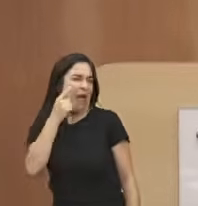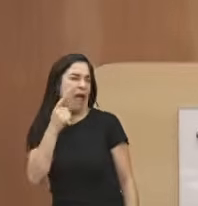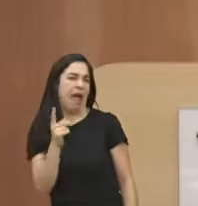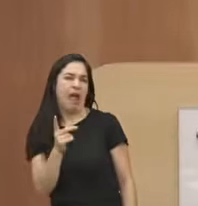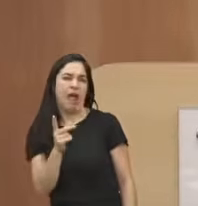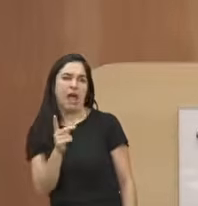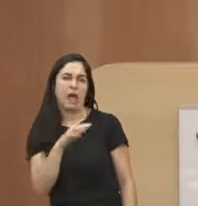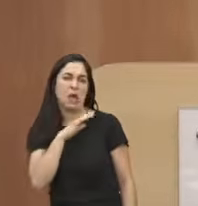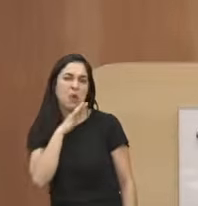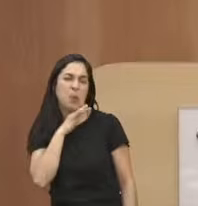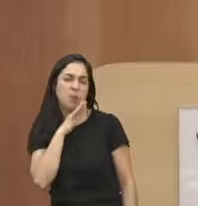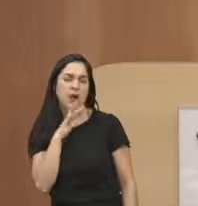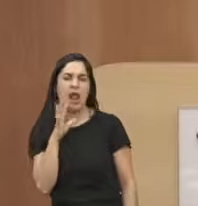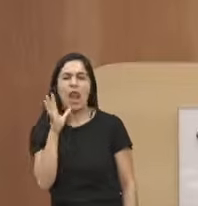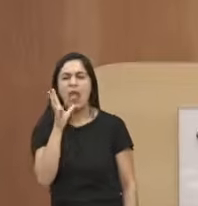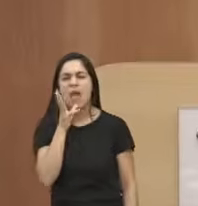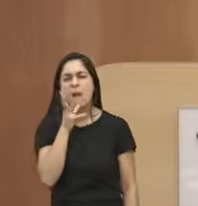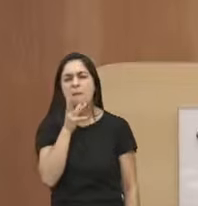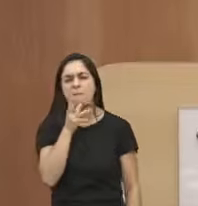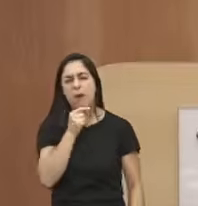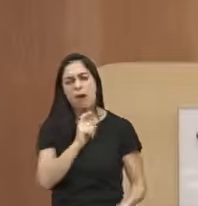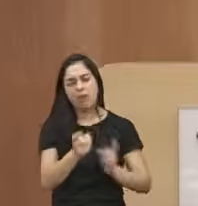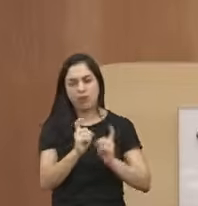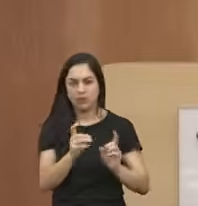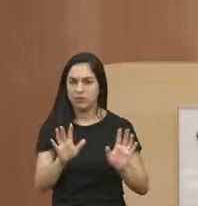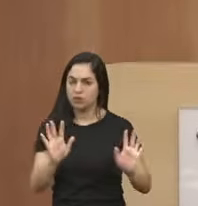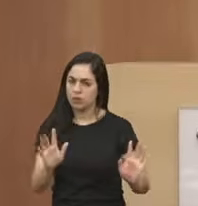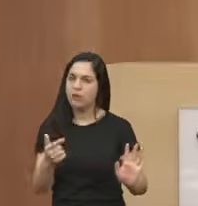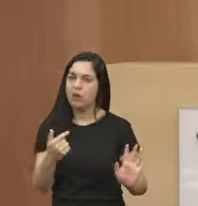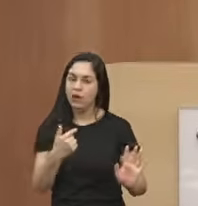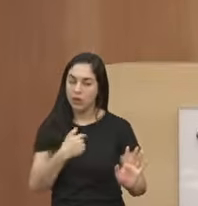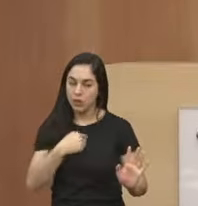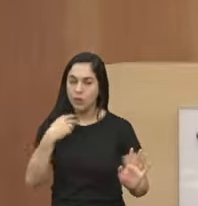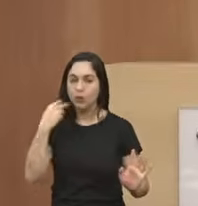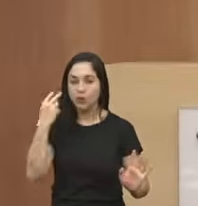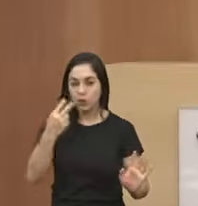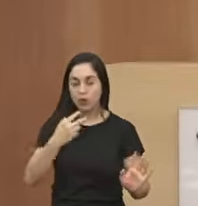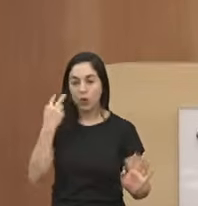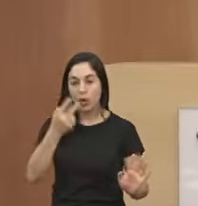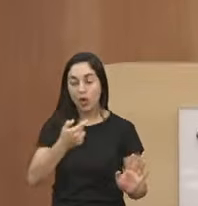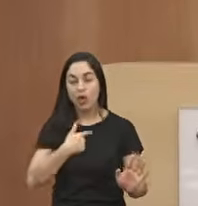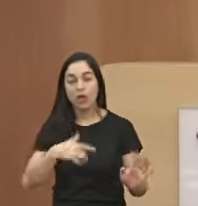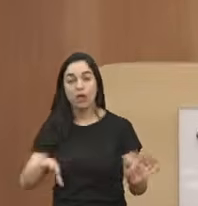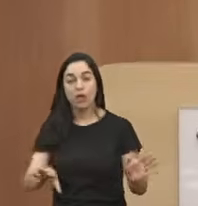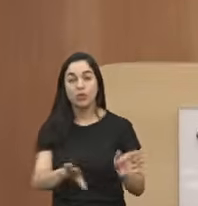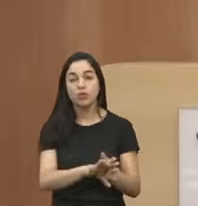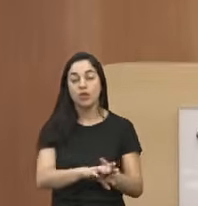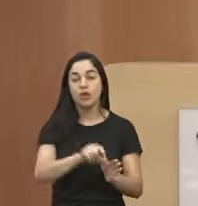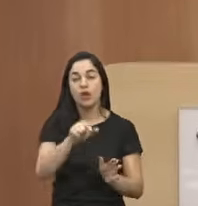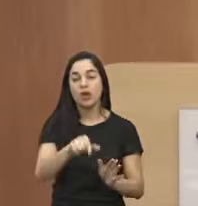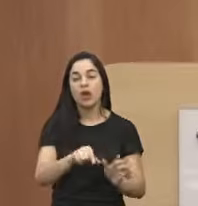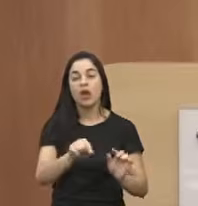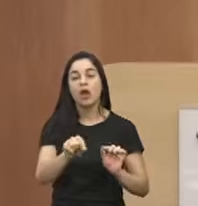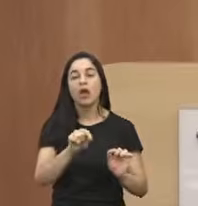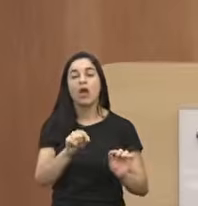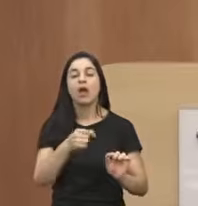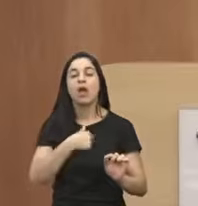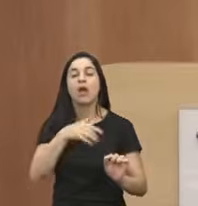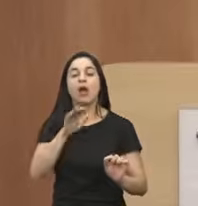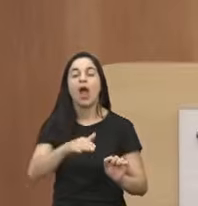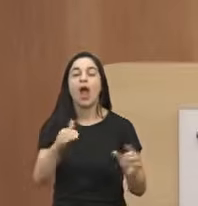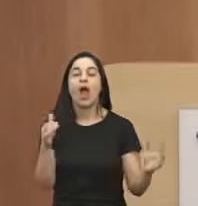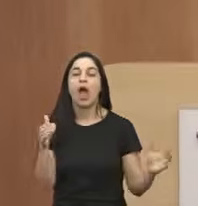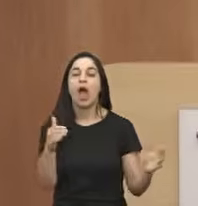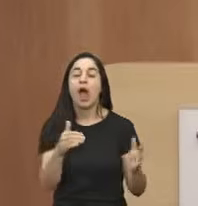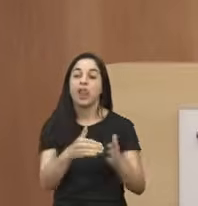Demorar na sessão de Câmara? E eu sou um vereador que eu chego aqui, eu fico aqui na sessão